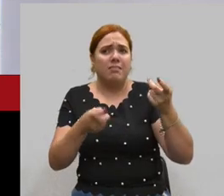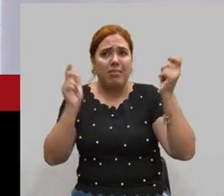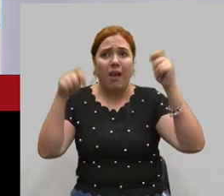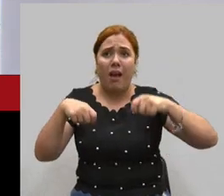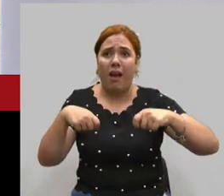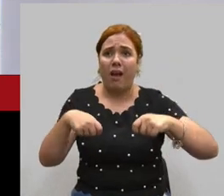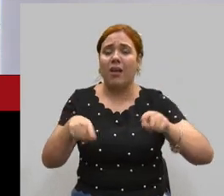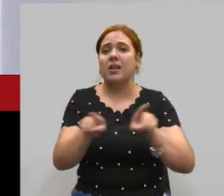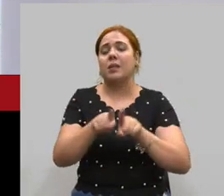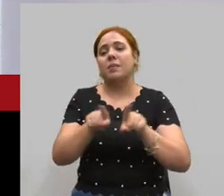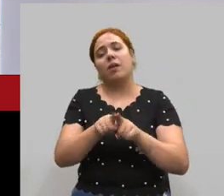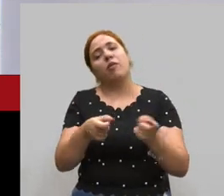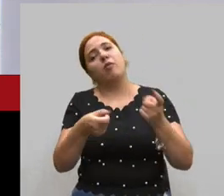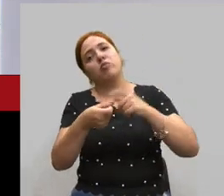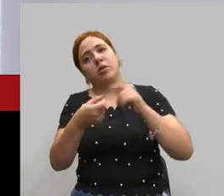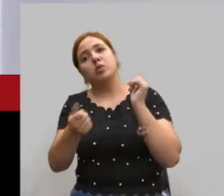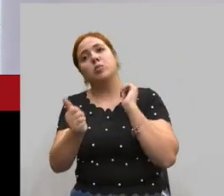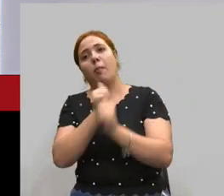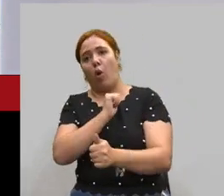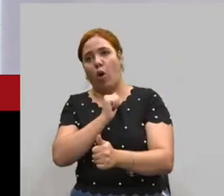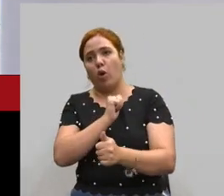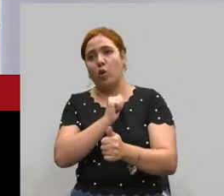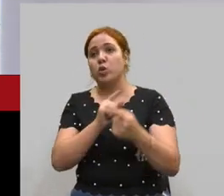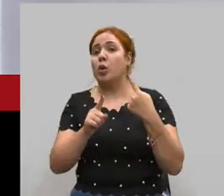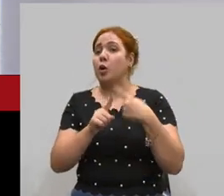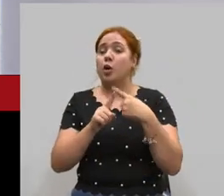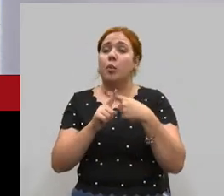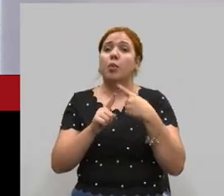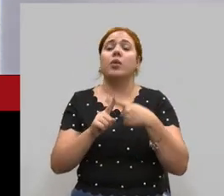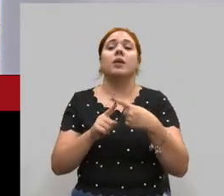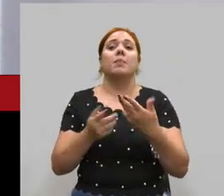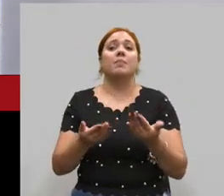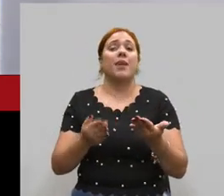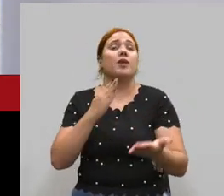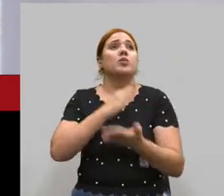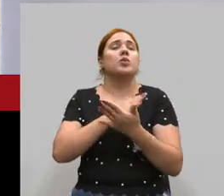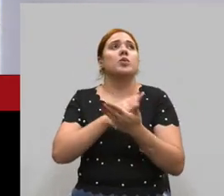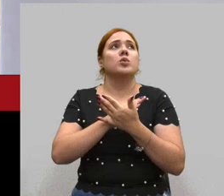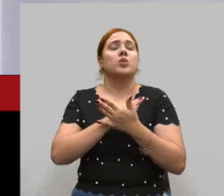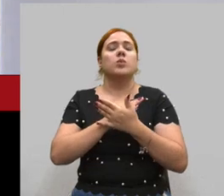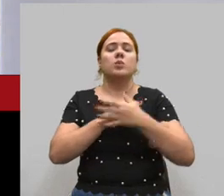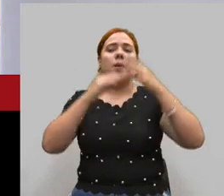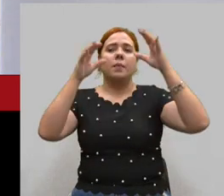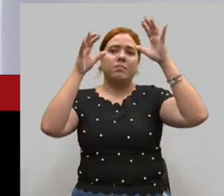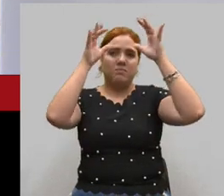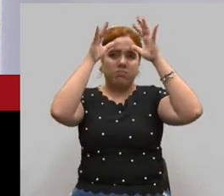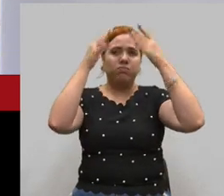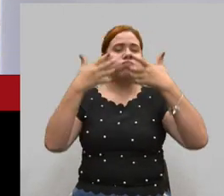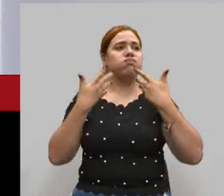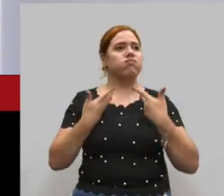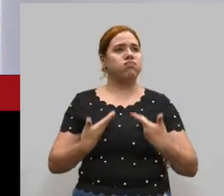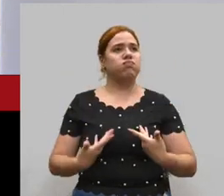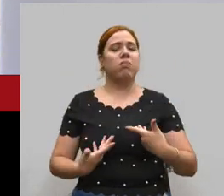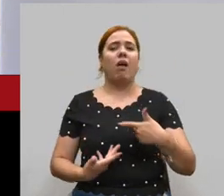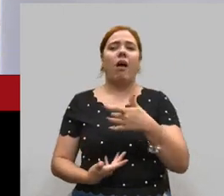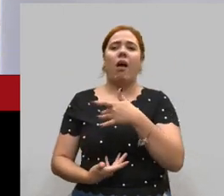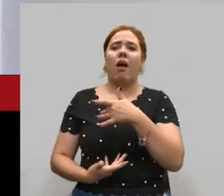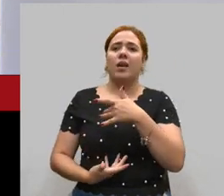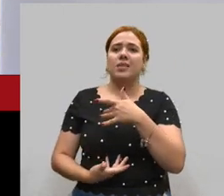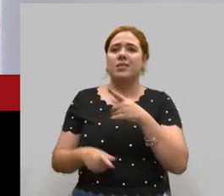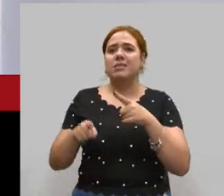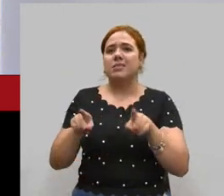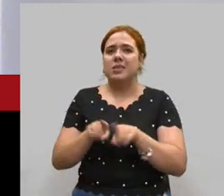ao esporte que hoje para mim é uma grande terapia isso me faz muito bem mentalmente e emocionalmente e isso